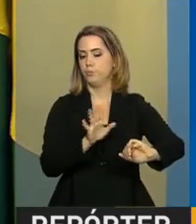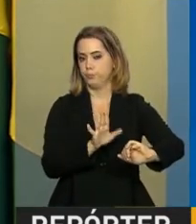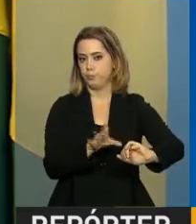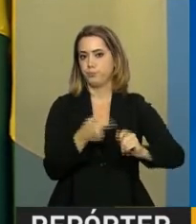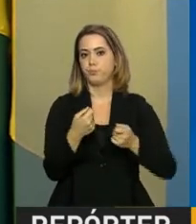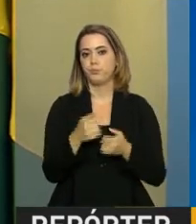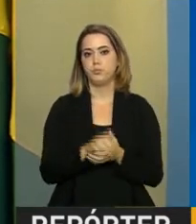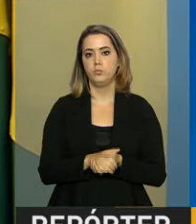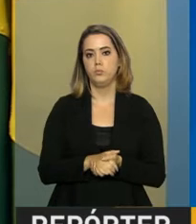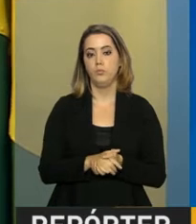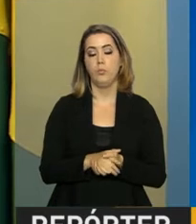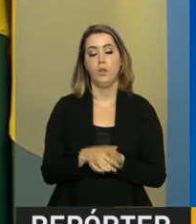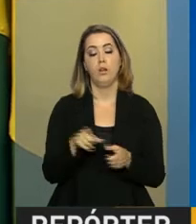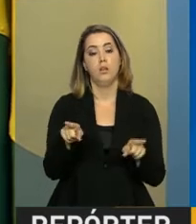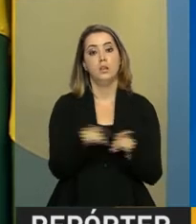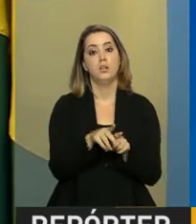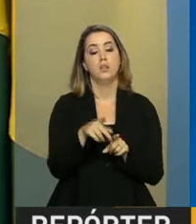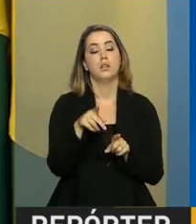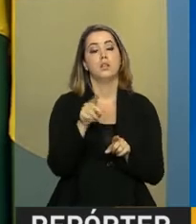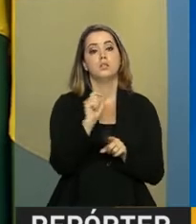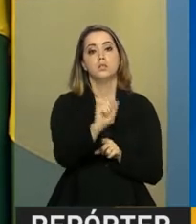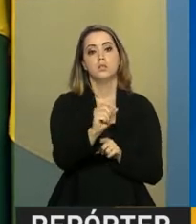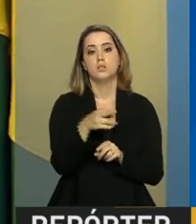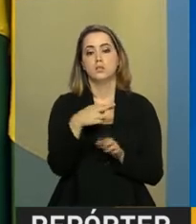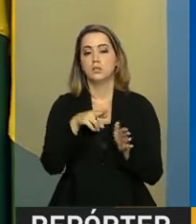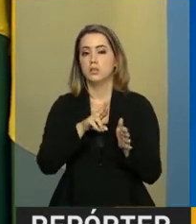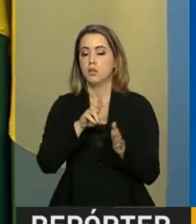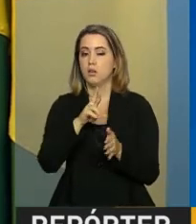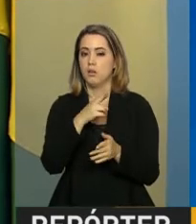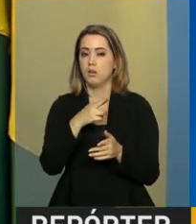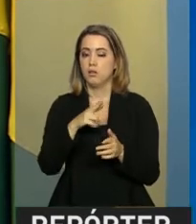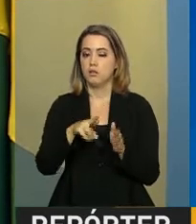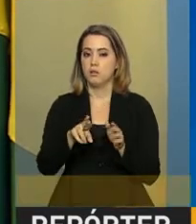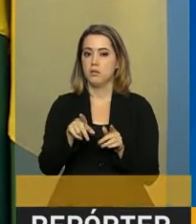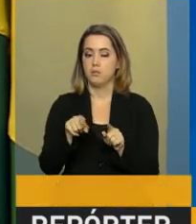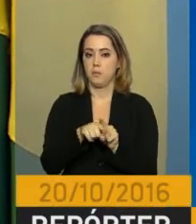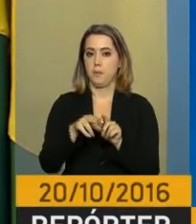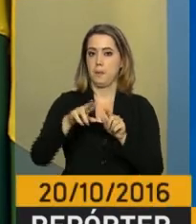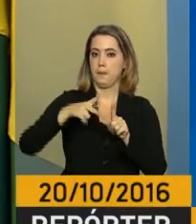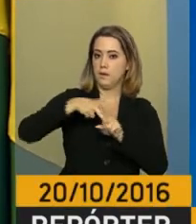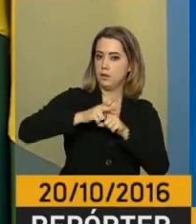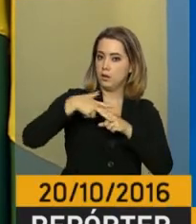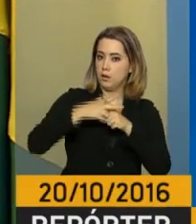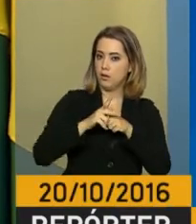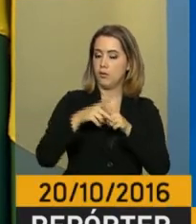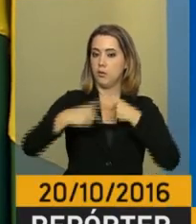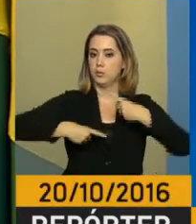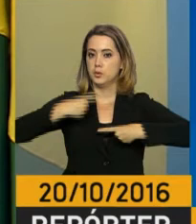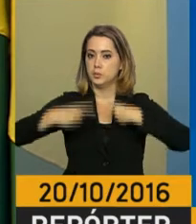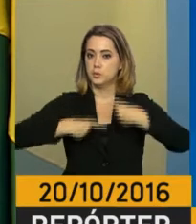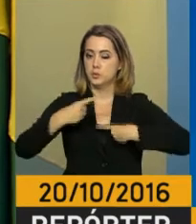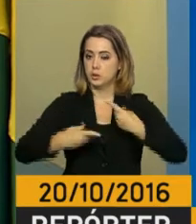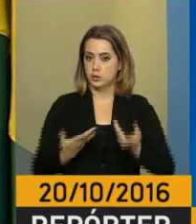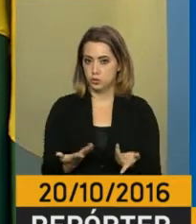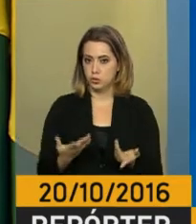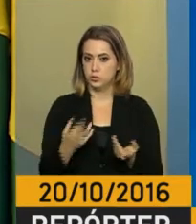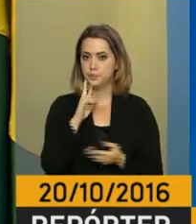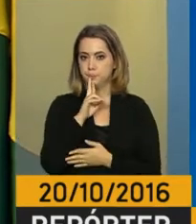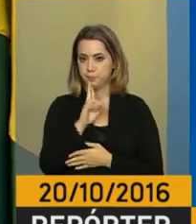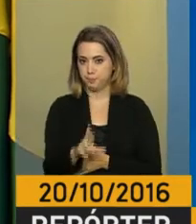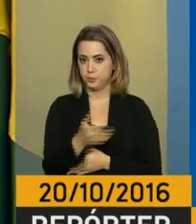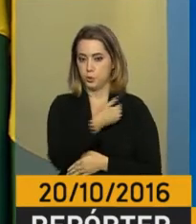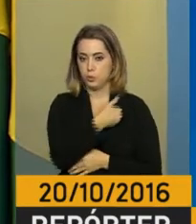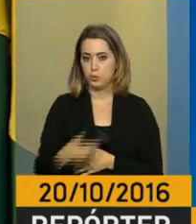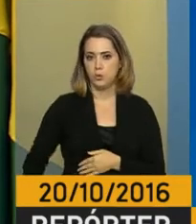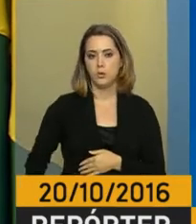Ainda perguntas sobre a Comissão Especial da Reforma Política. Sobre a reforma política, o governo entende que é necessário fazer